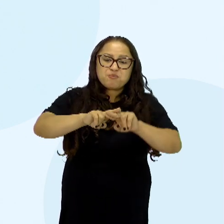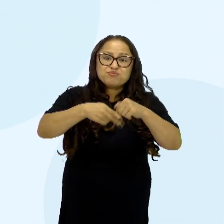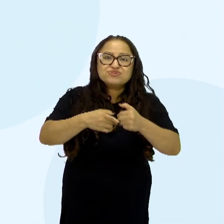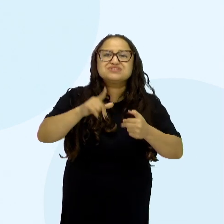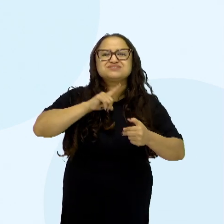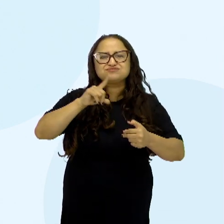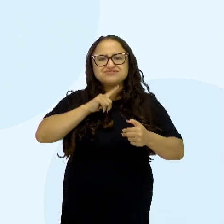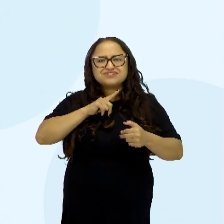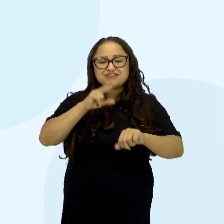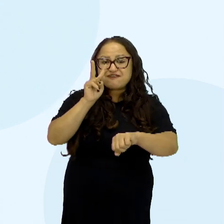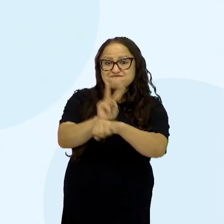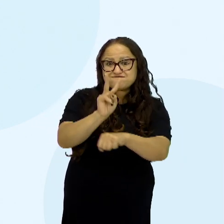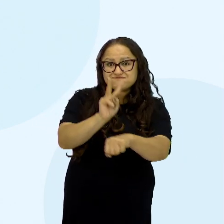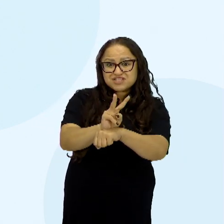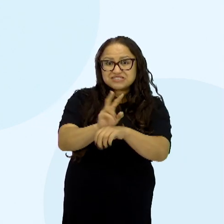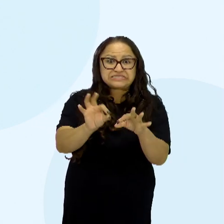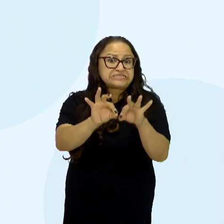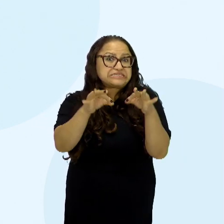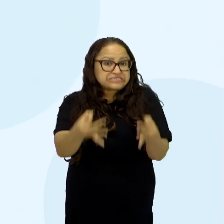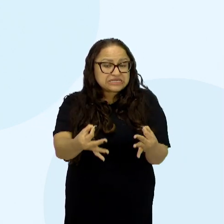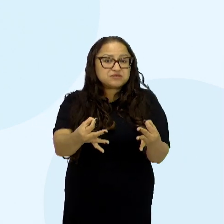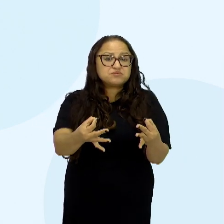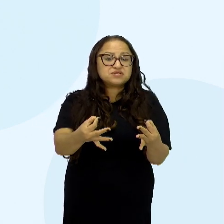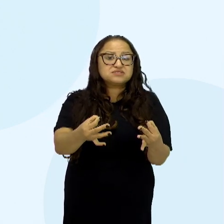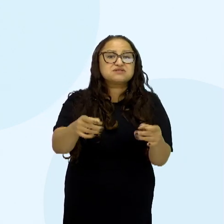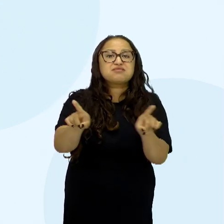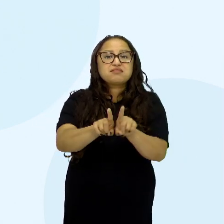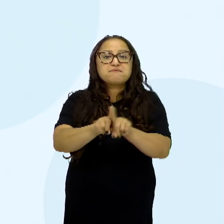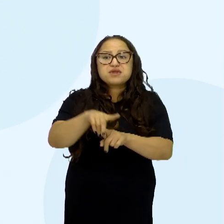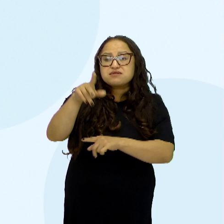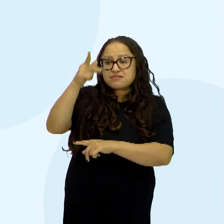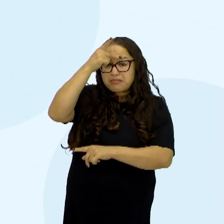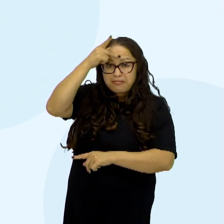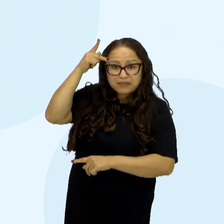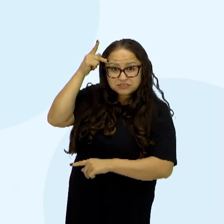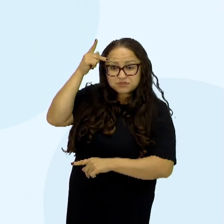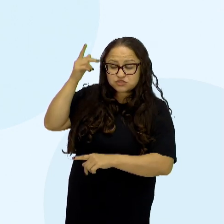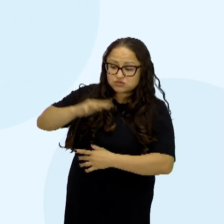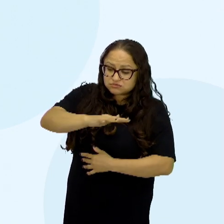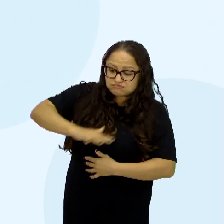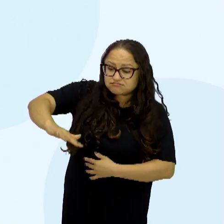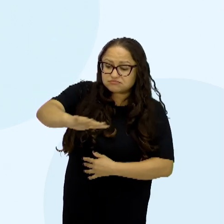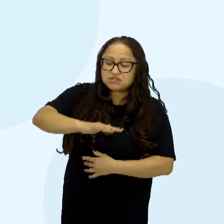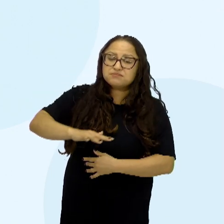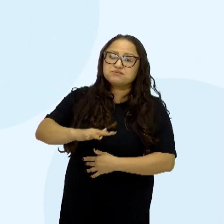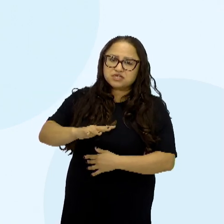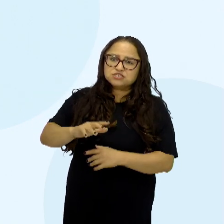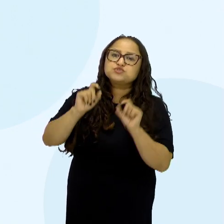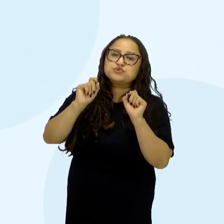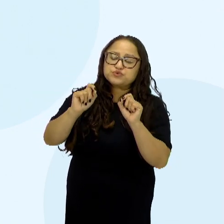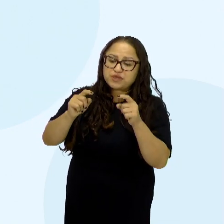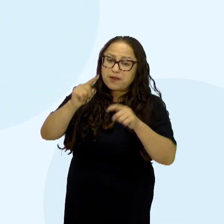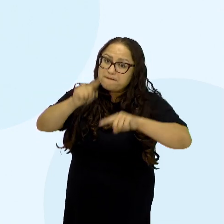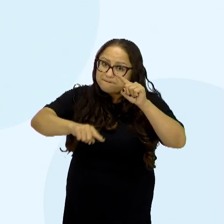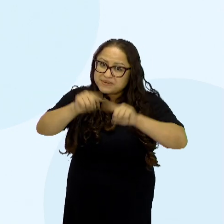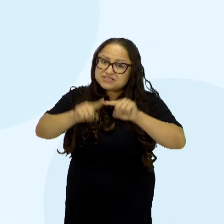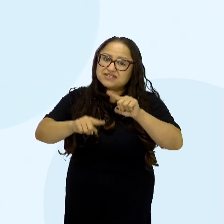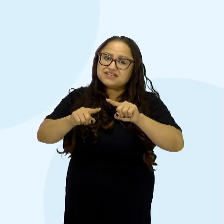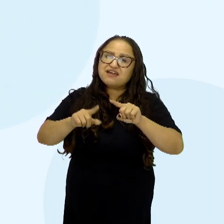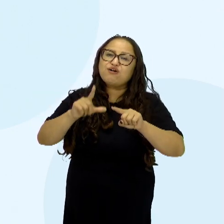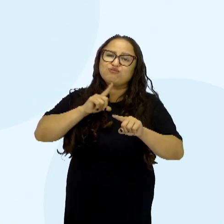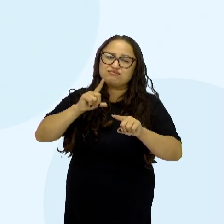medida simples e que leva a uma proteção não só das pessoas, mas também do ambiente, considerando que esse material vai para